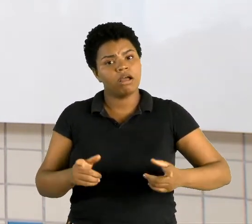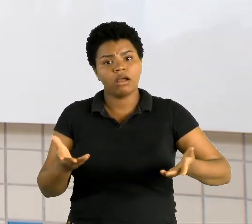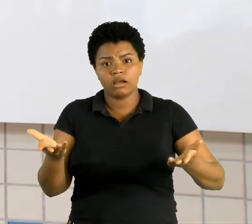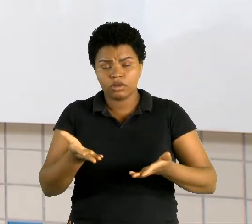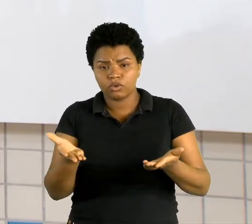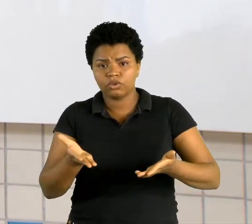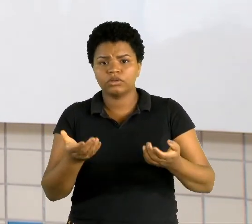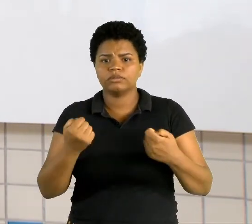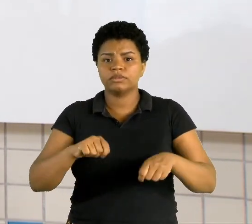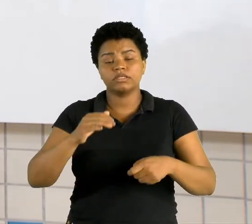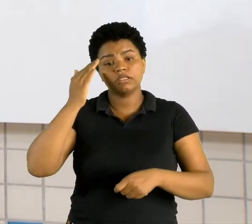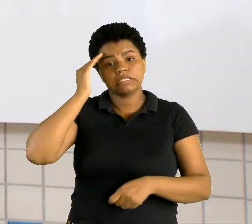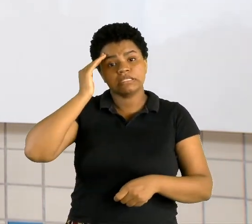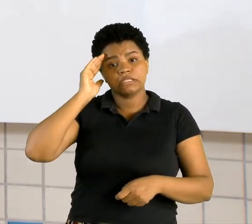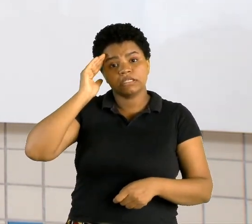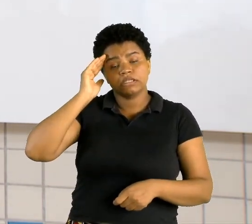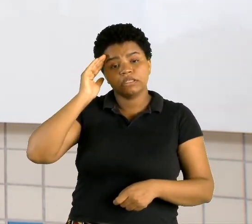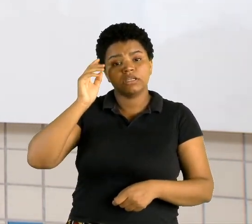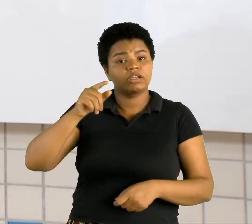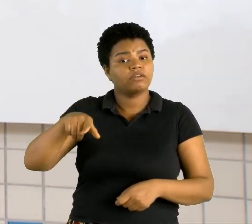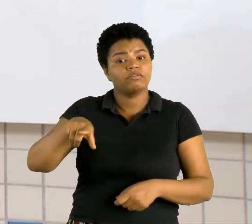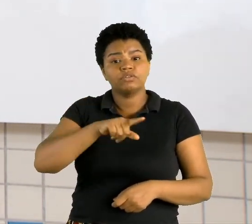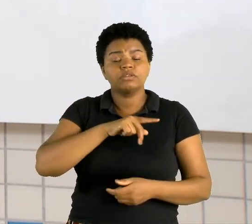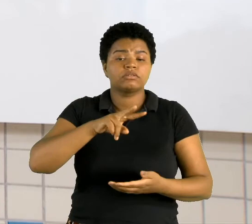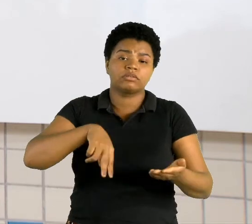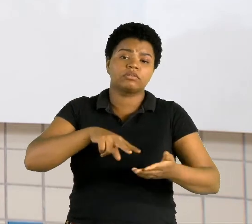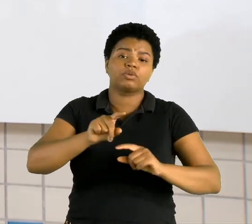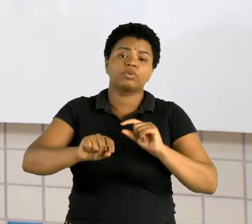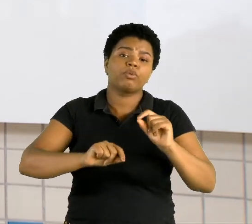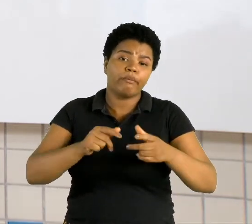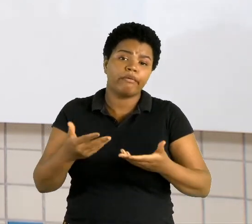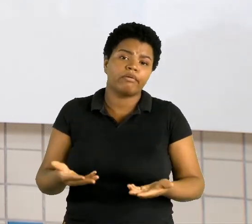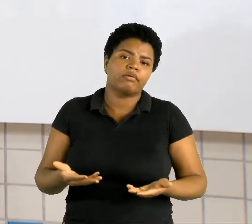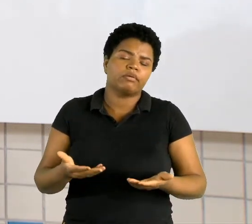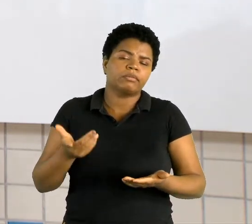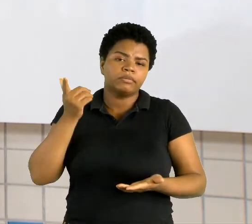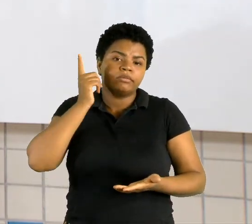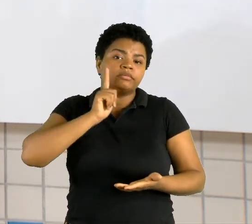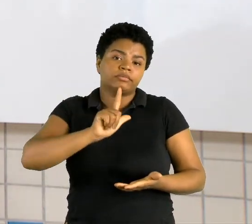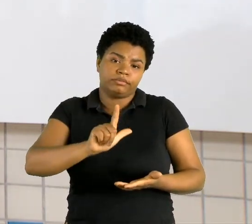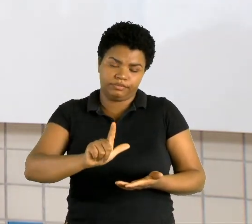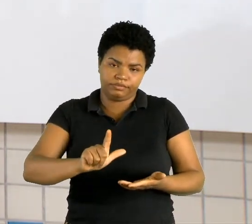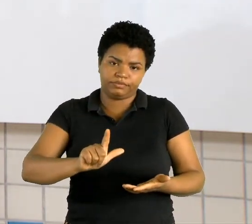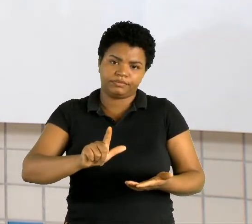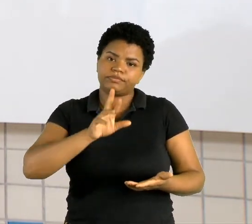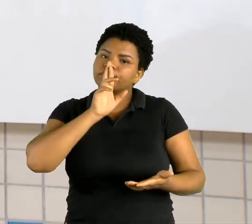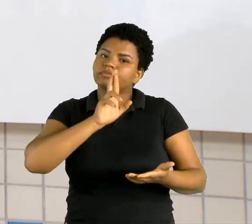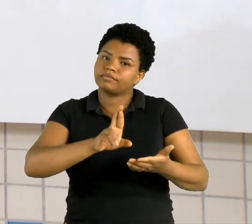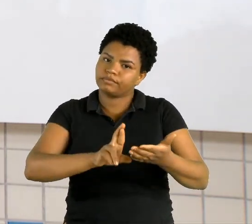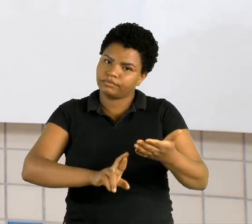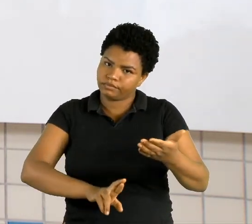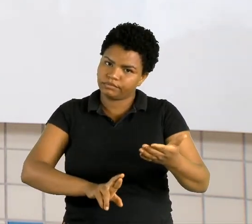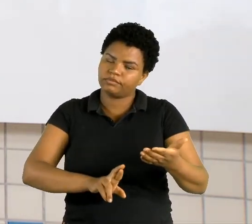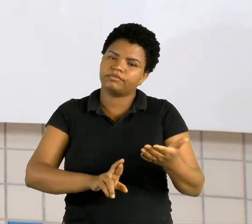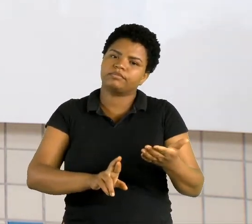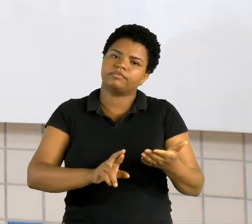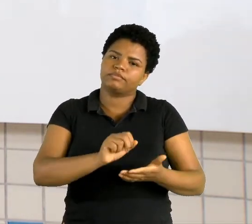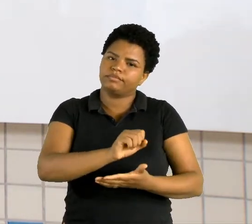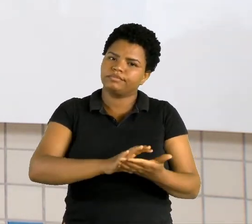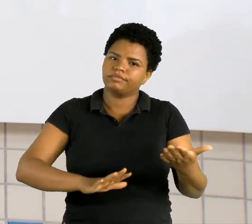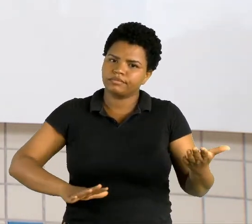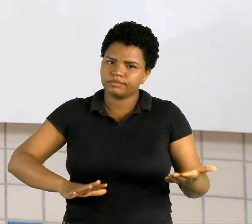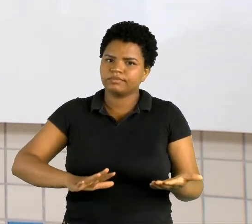que entender o que você está lendo, para que você possa responder as